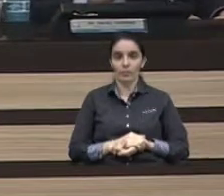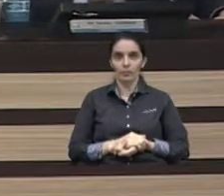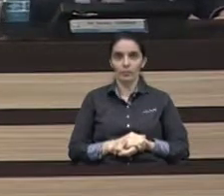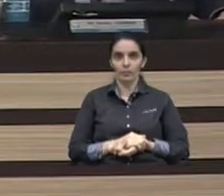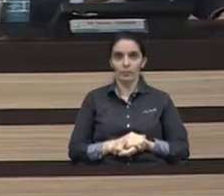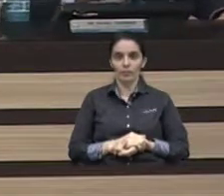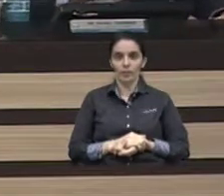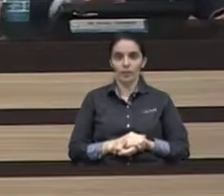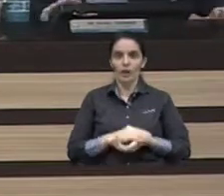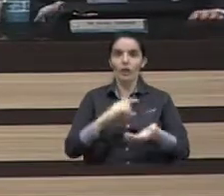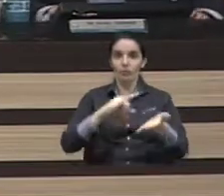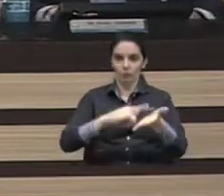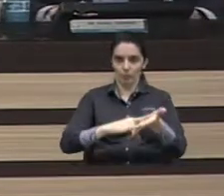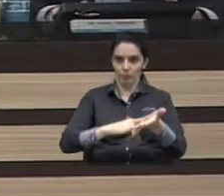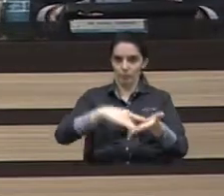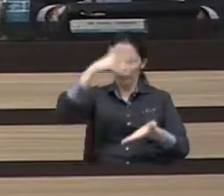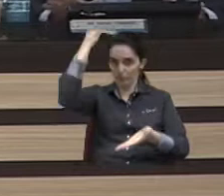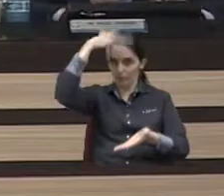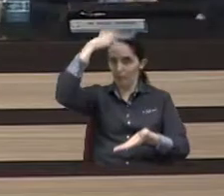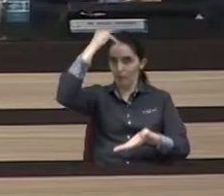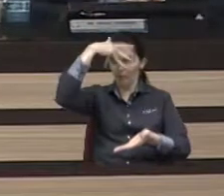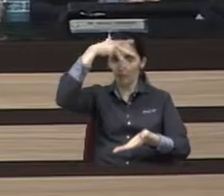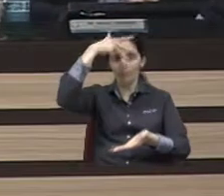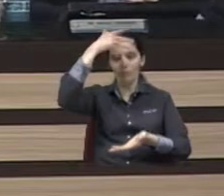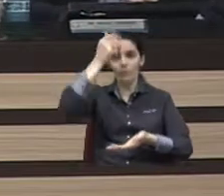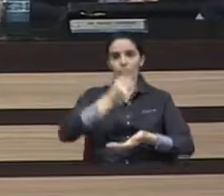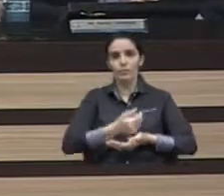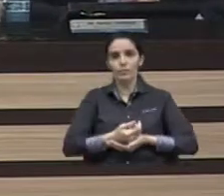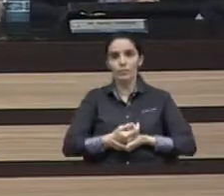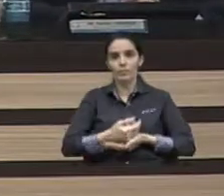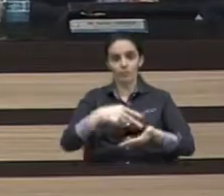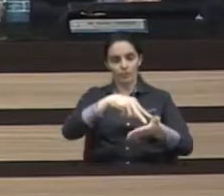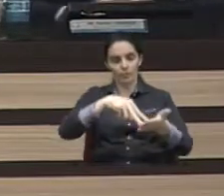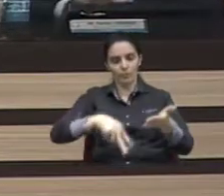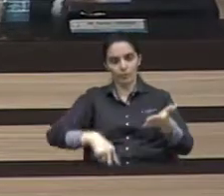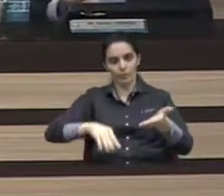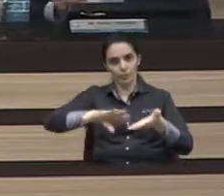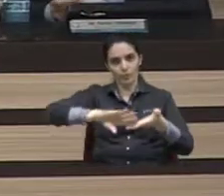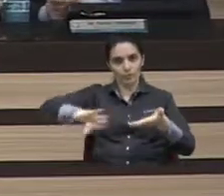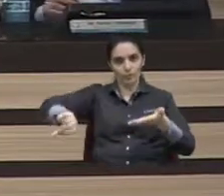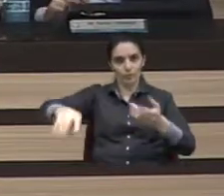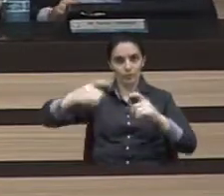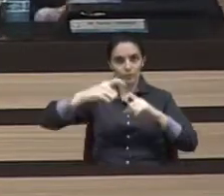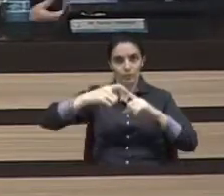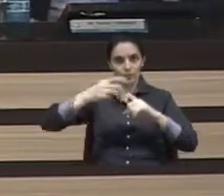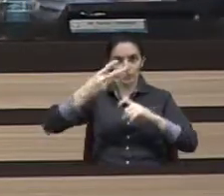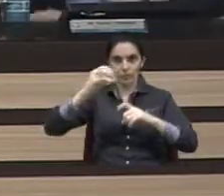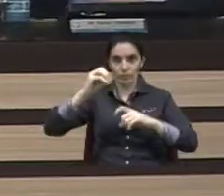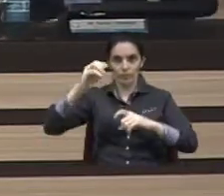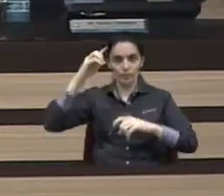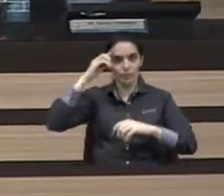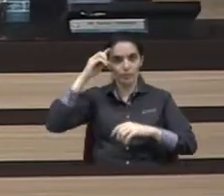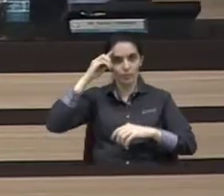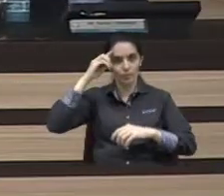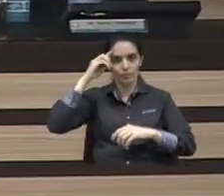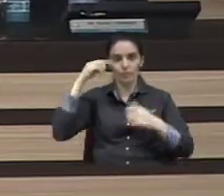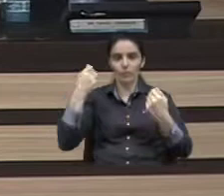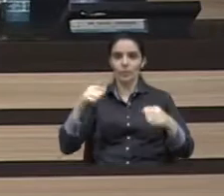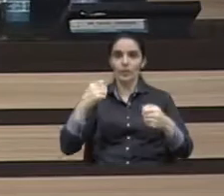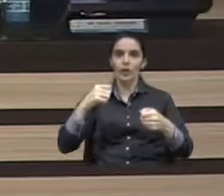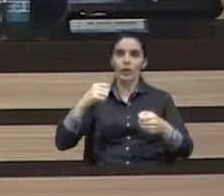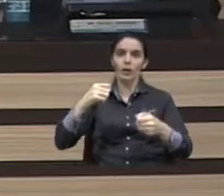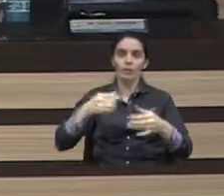Requerimento da vereadora Érica Tanque, pedido de licença médica por 30 dias, está